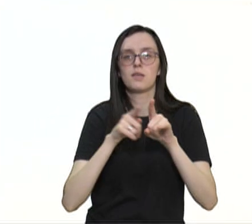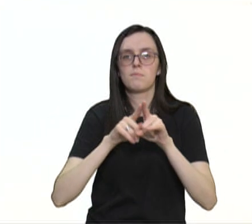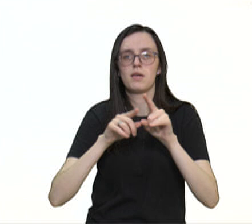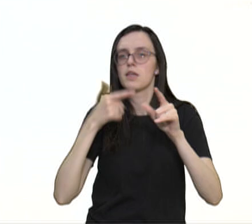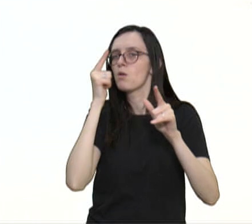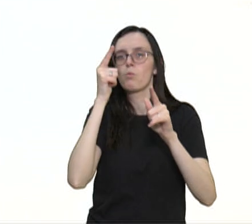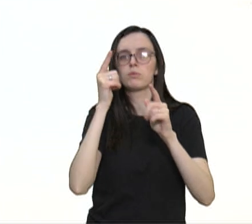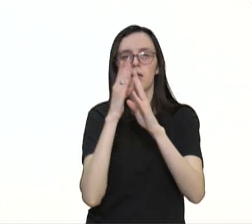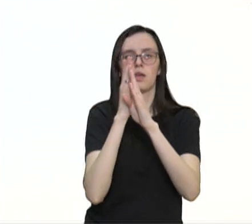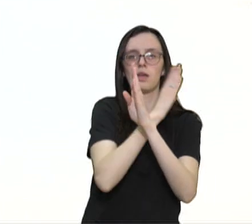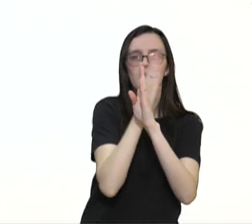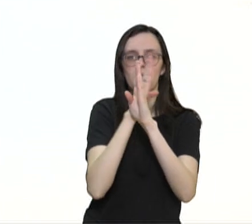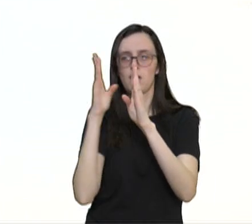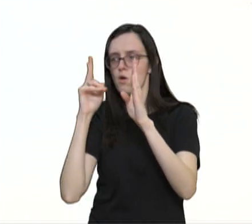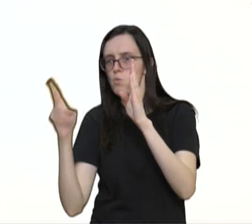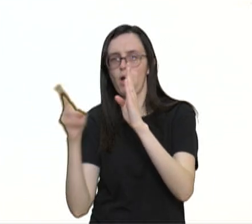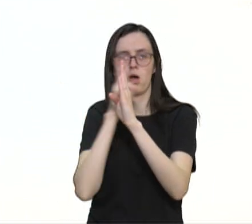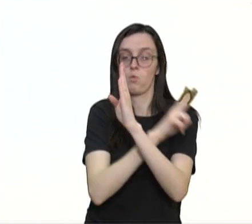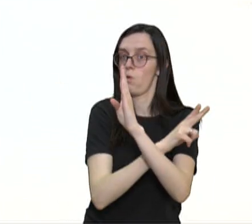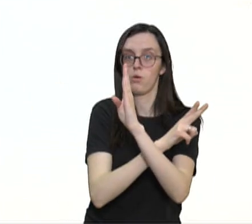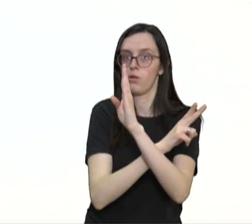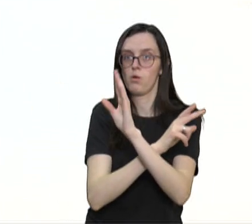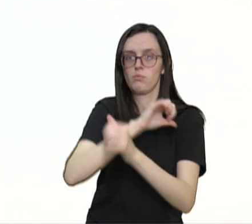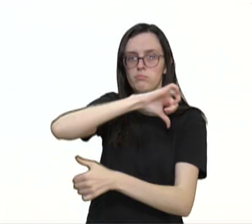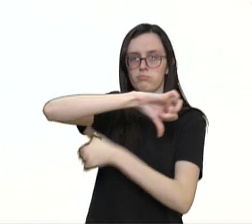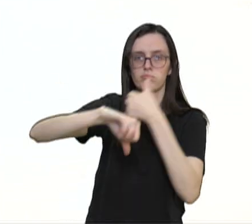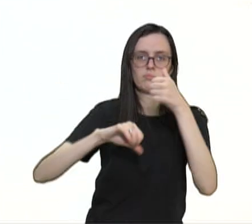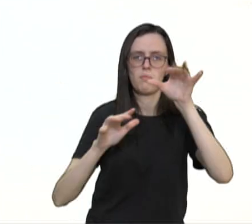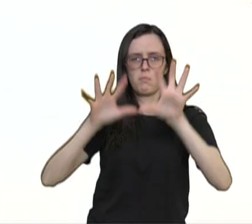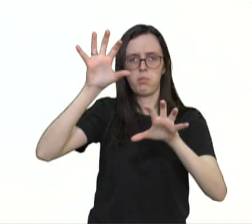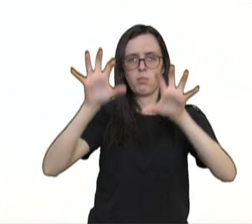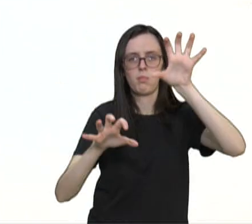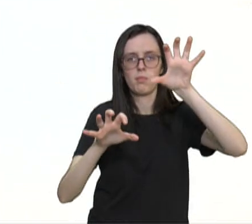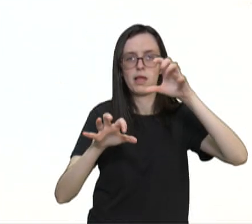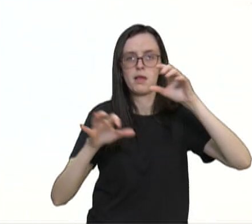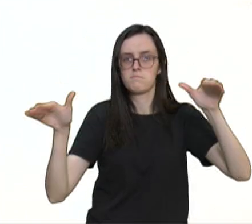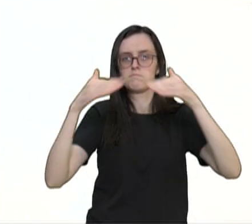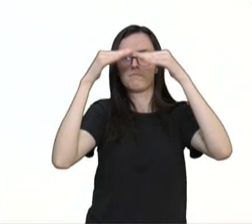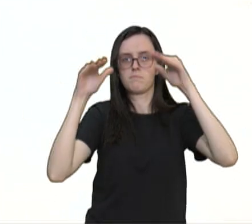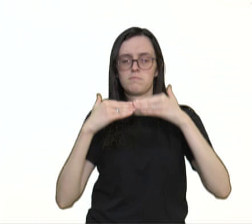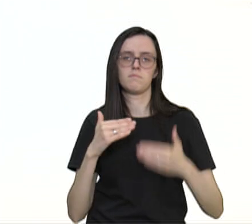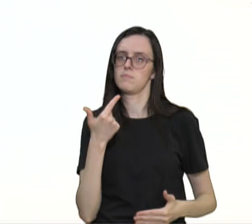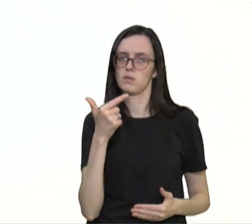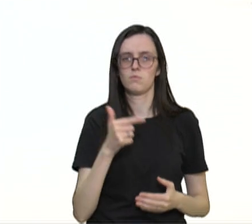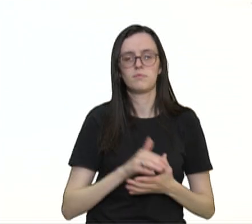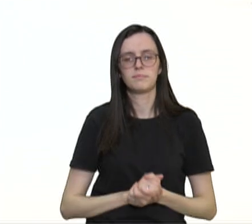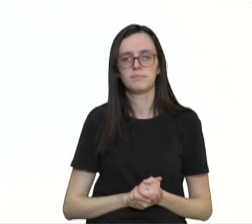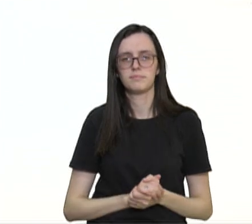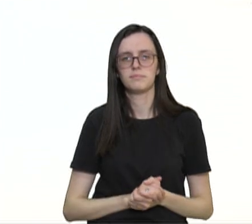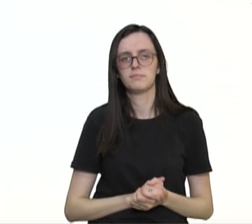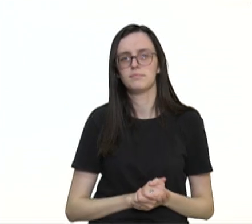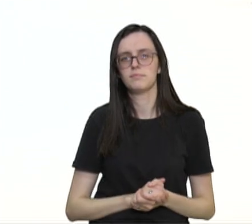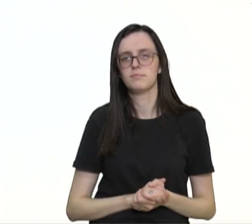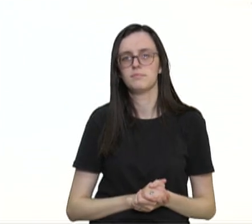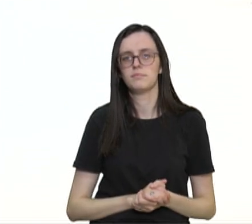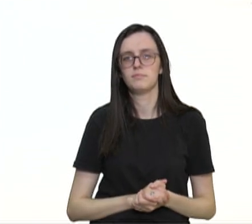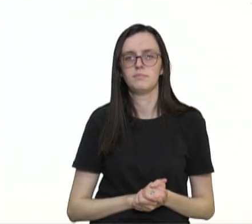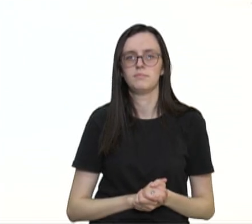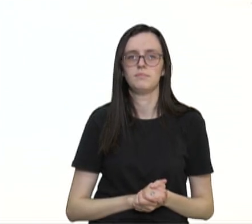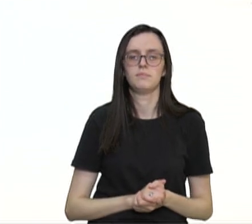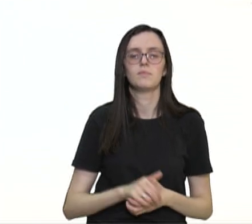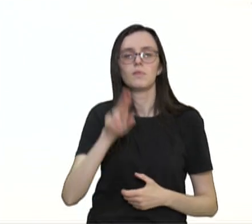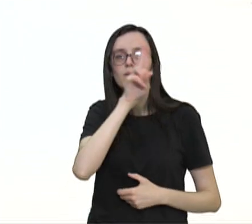assimétrica. Lembra que no Renascimento era a simetria fazia parte, né? Uso de espirais, proporções e